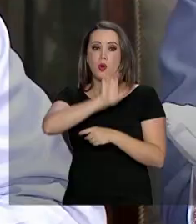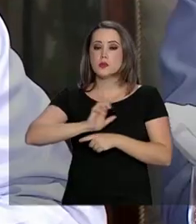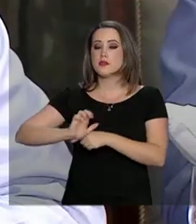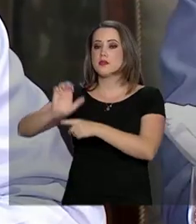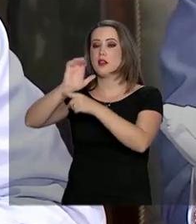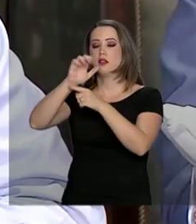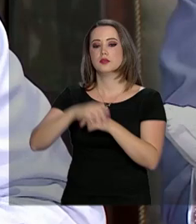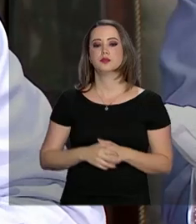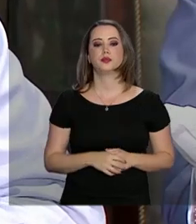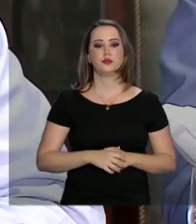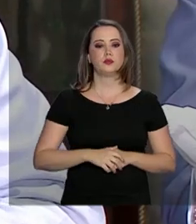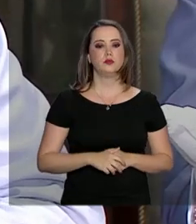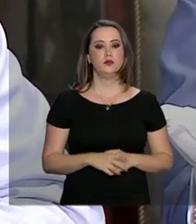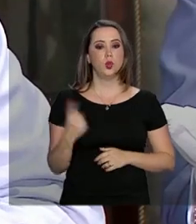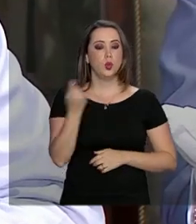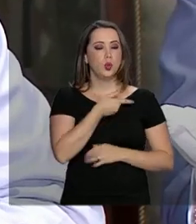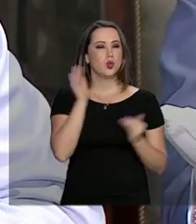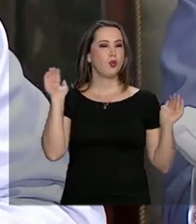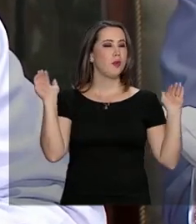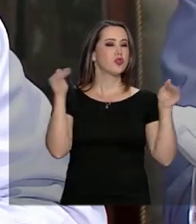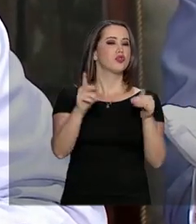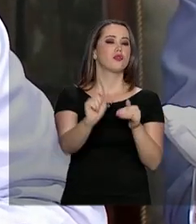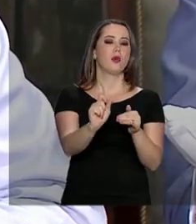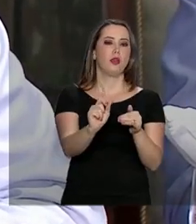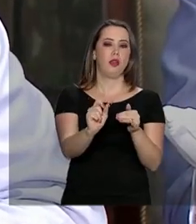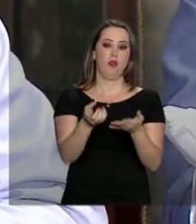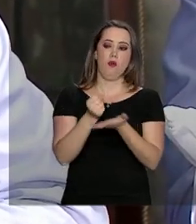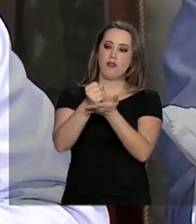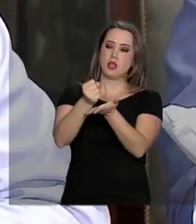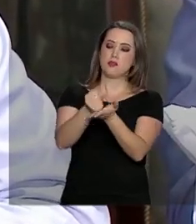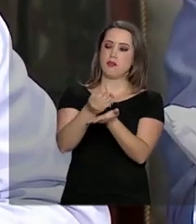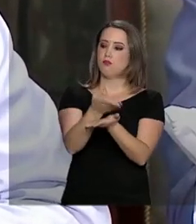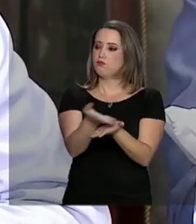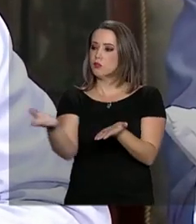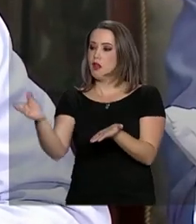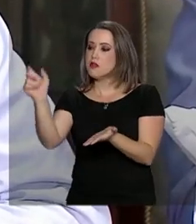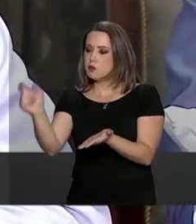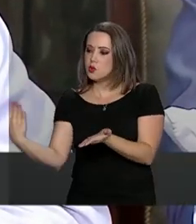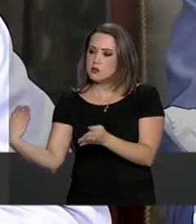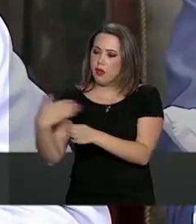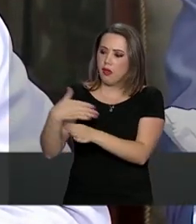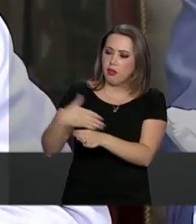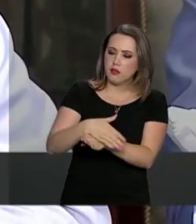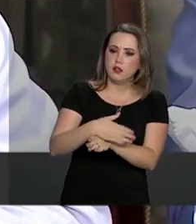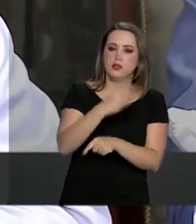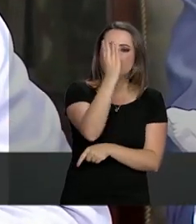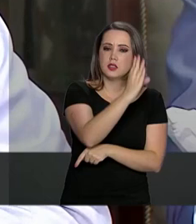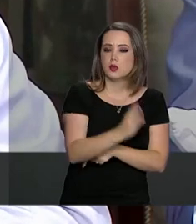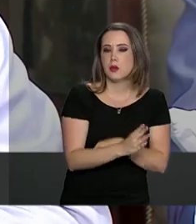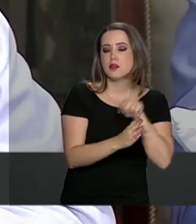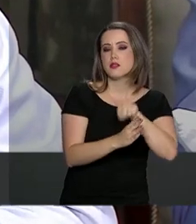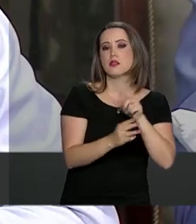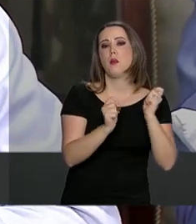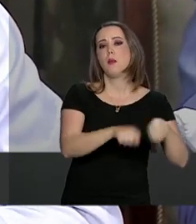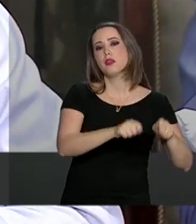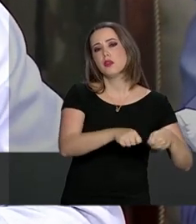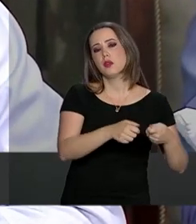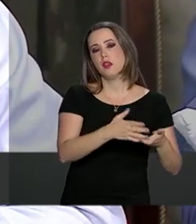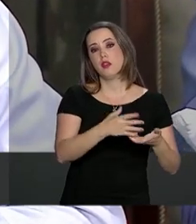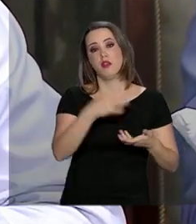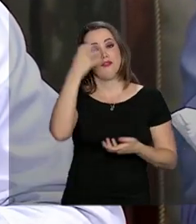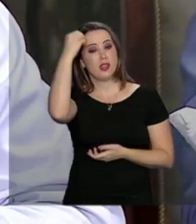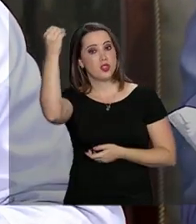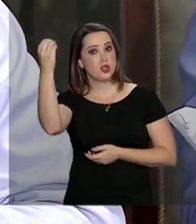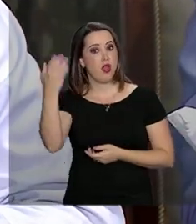venezuelanos. Nosso plano agora é ampliar isso, né, oferecer algumas vantagens a outros